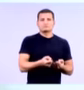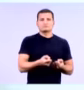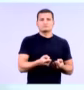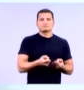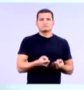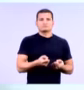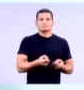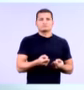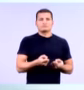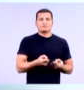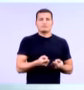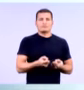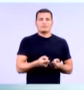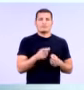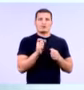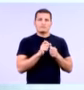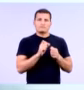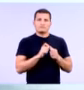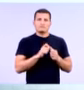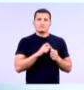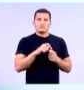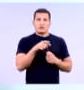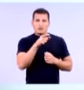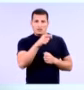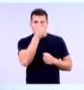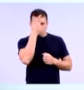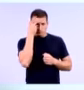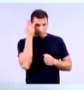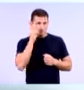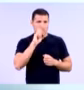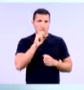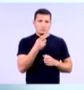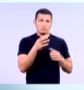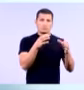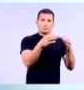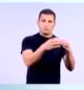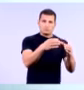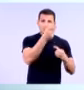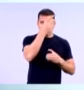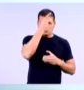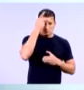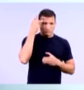é fazer com que uma determinada pessoa ou um grupo de pessoas